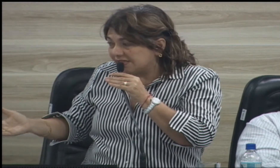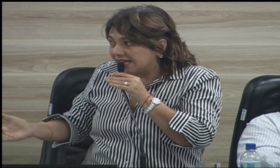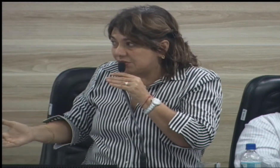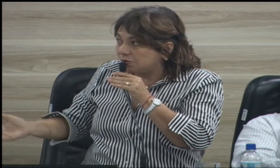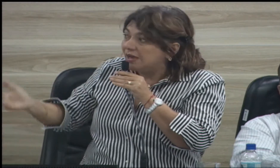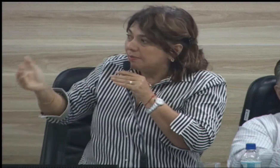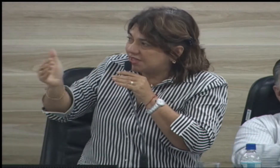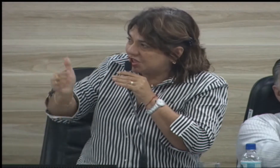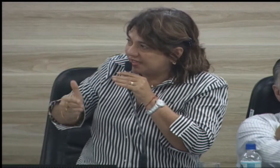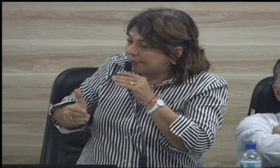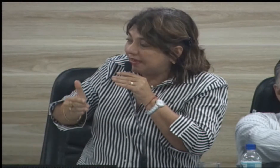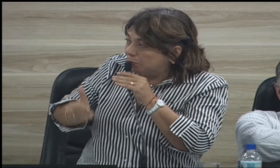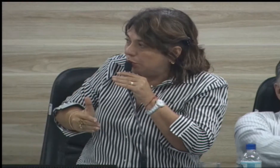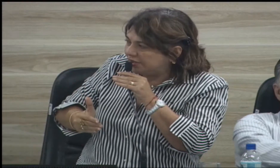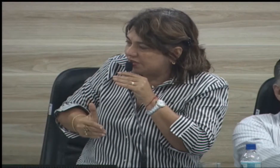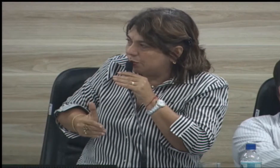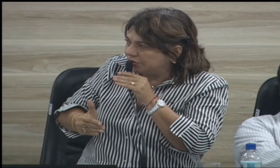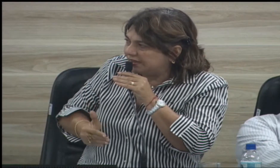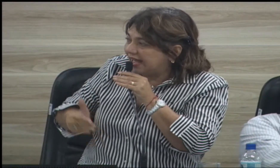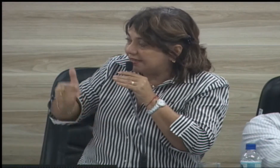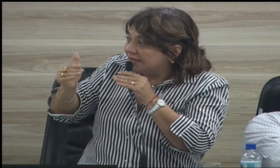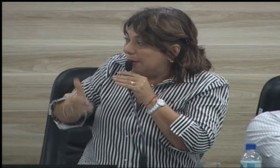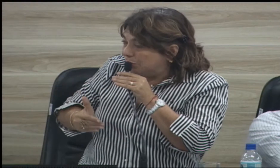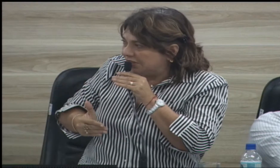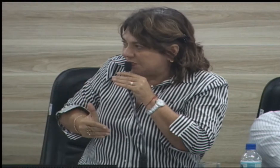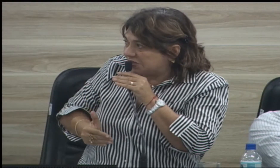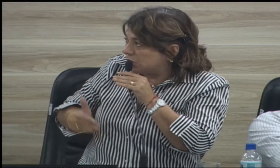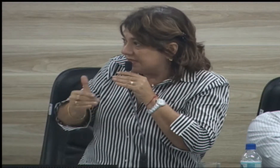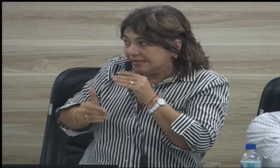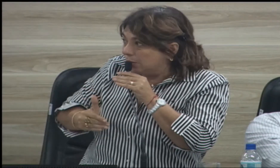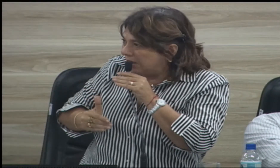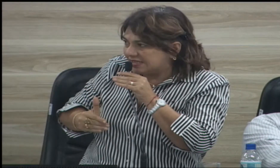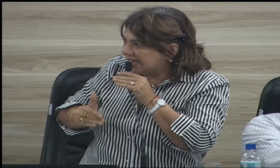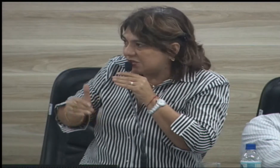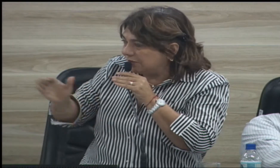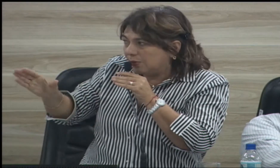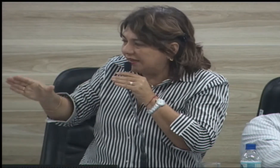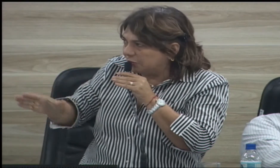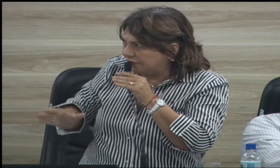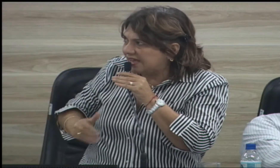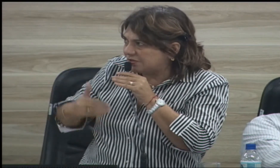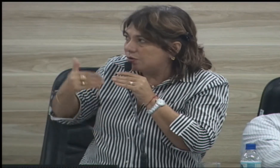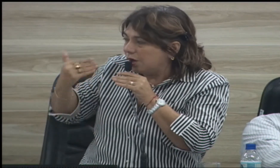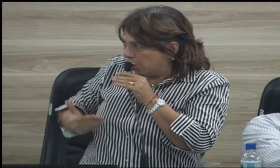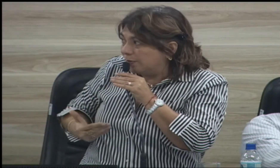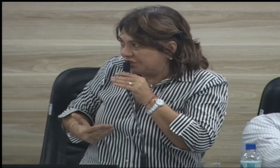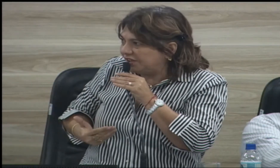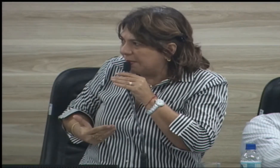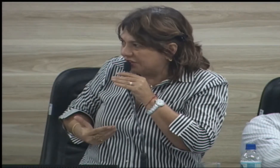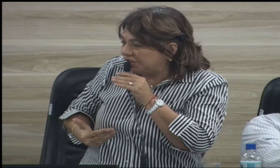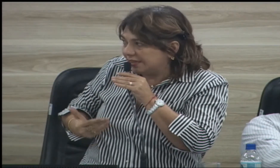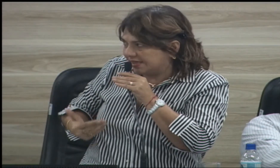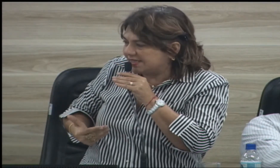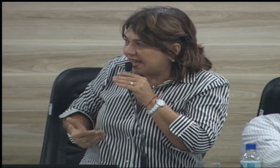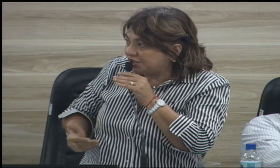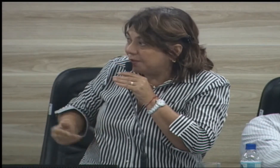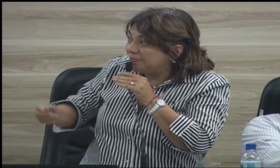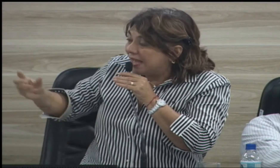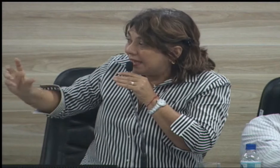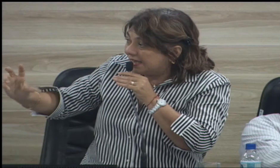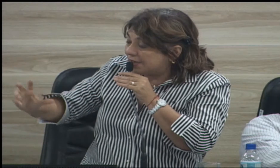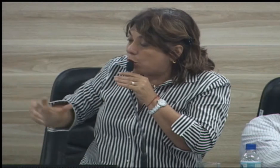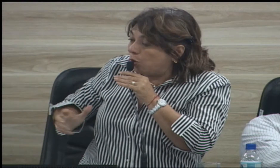parabenizar mesmo, né, diante de todas essas falas. Eu acho que transparência, hoje com toda essa tecnologia que a gente tem, eu acho que cada vez mais,